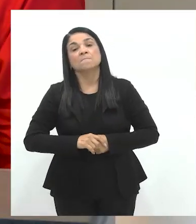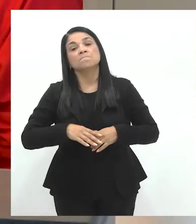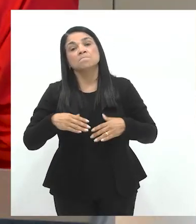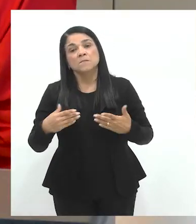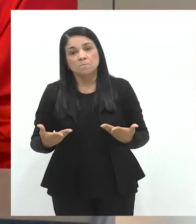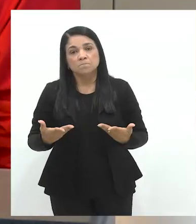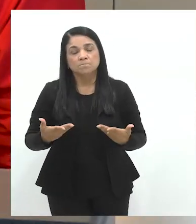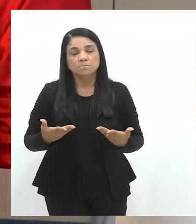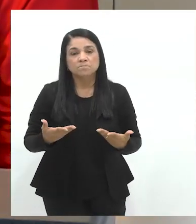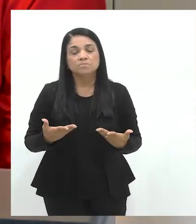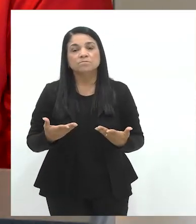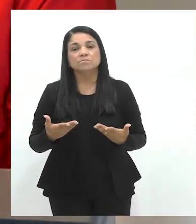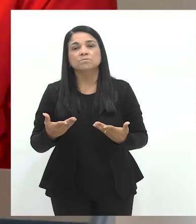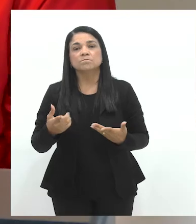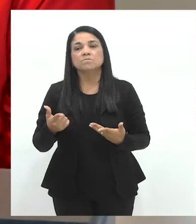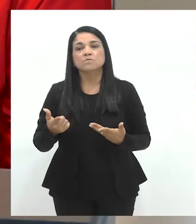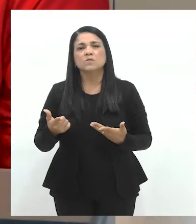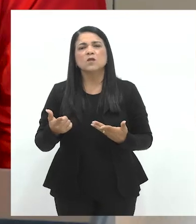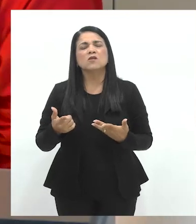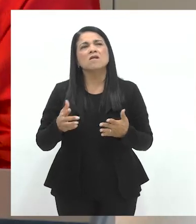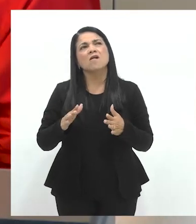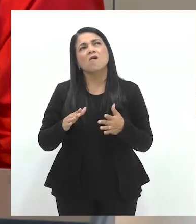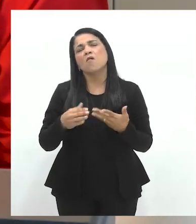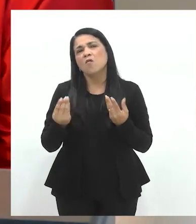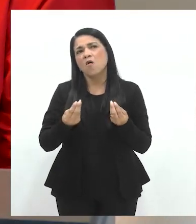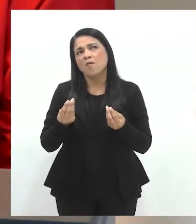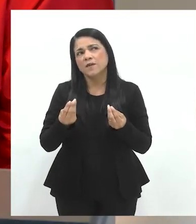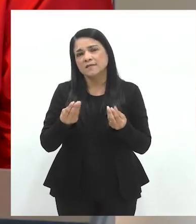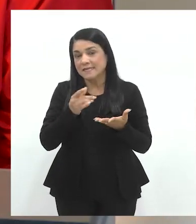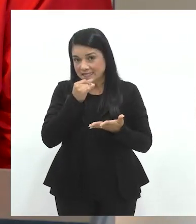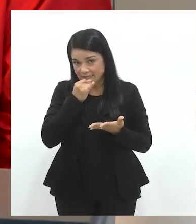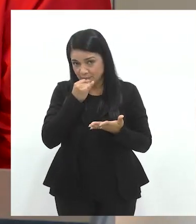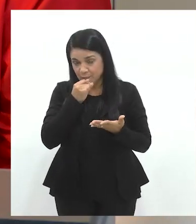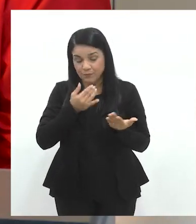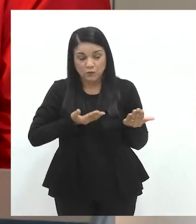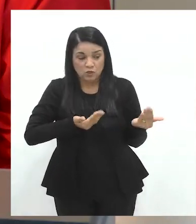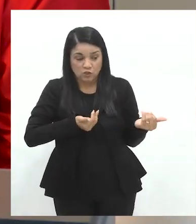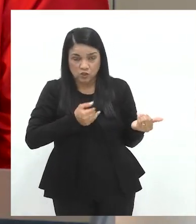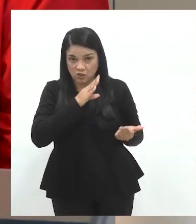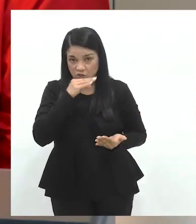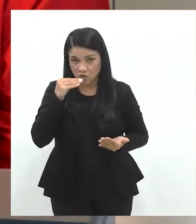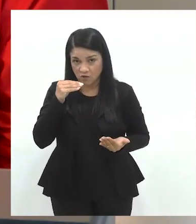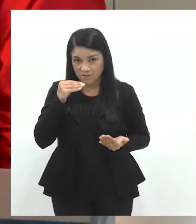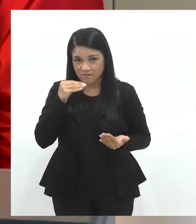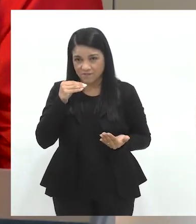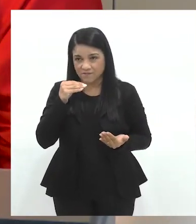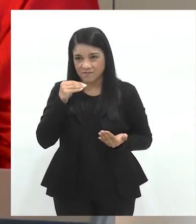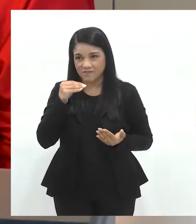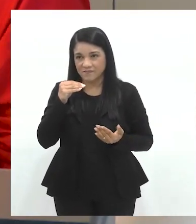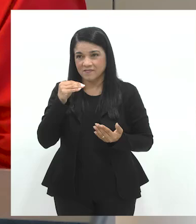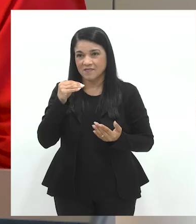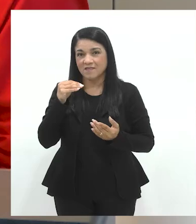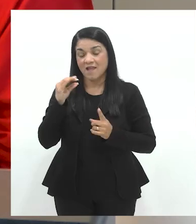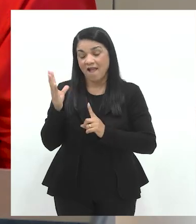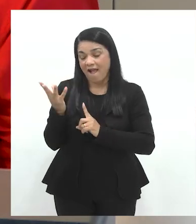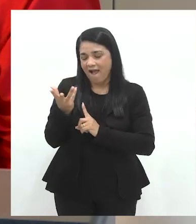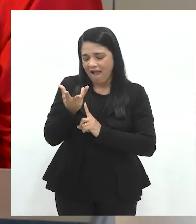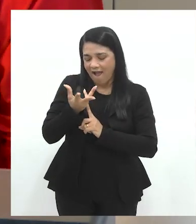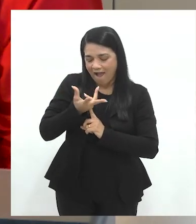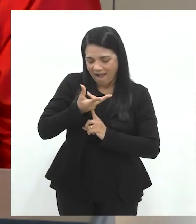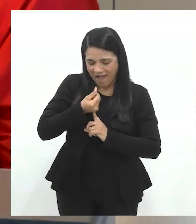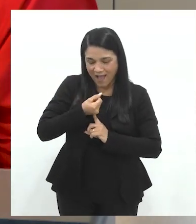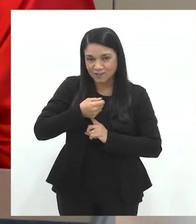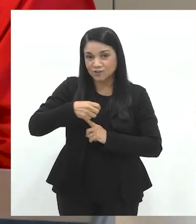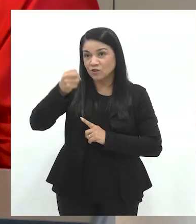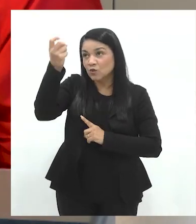Vamos lá. Então, e quando o jovem, por exemplo, ele faz arte, encontra um